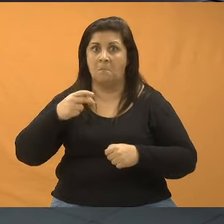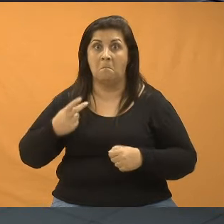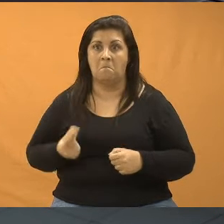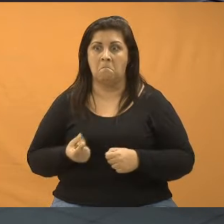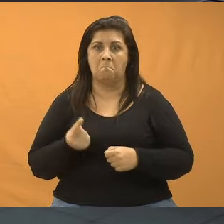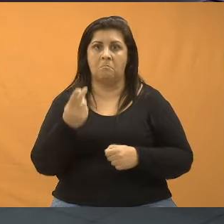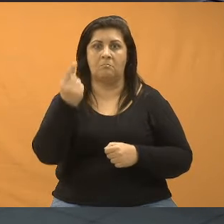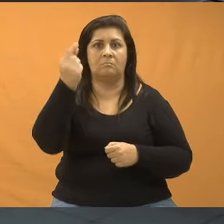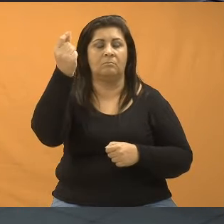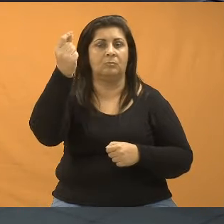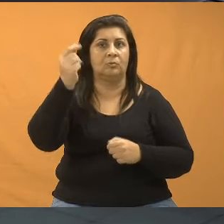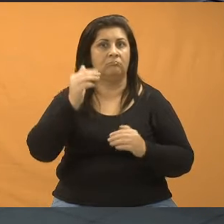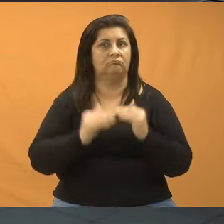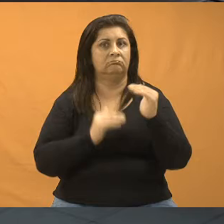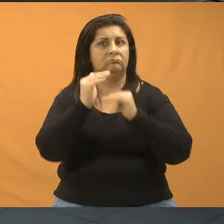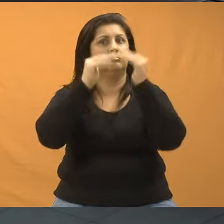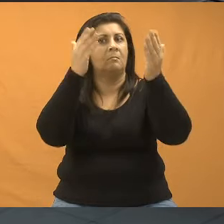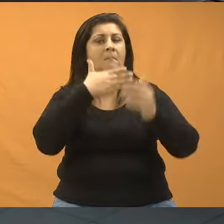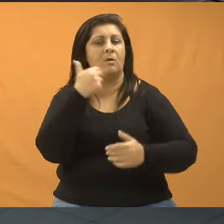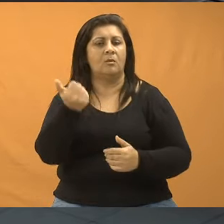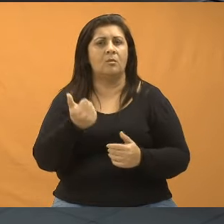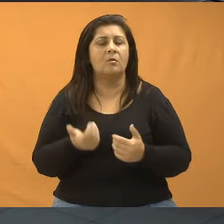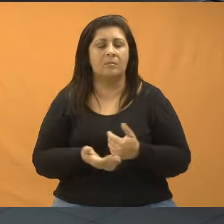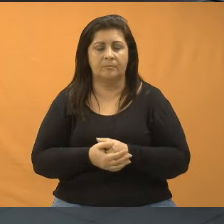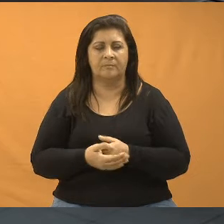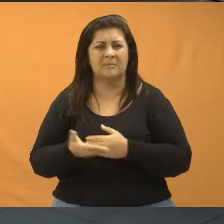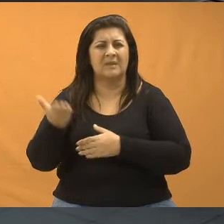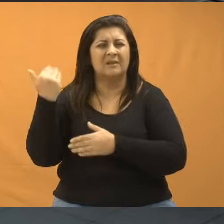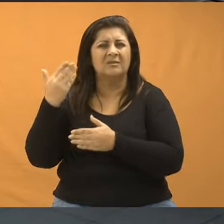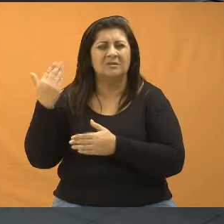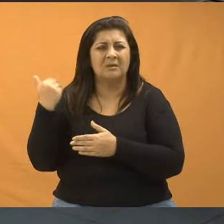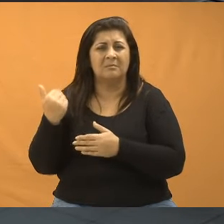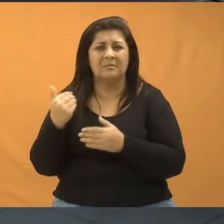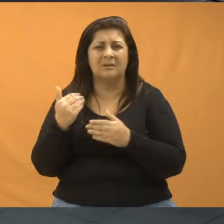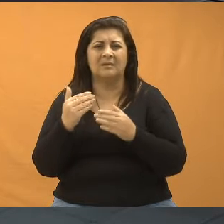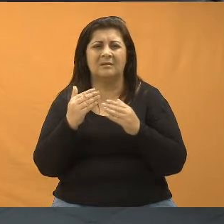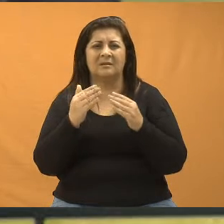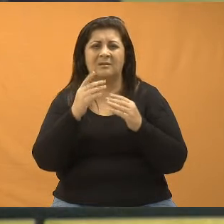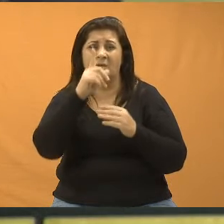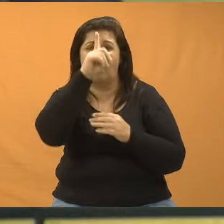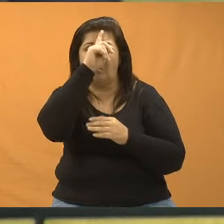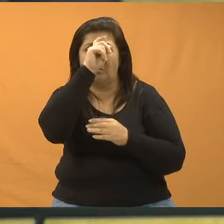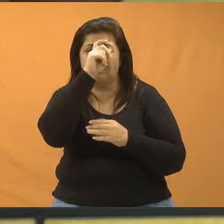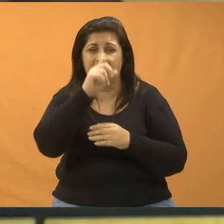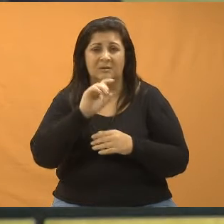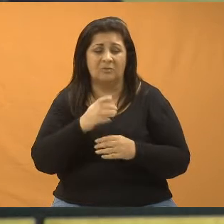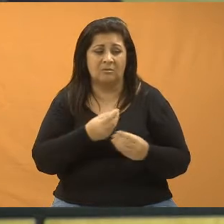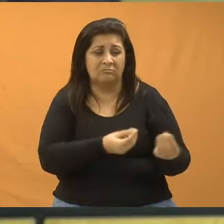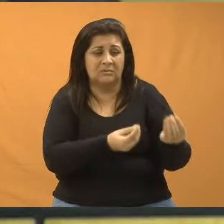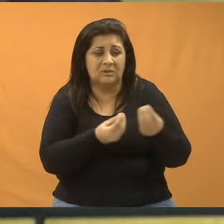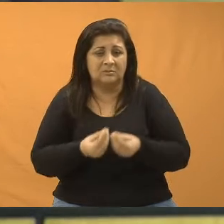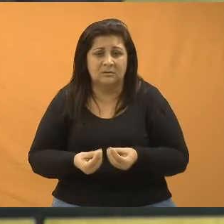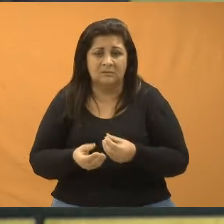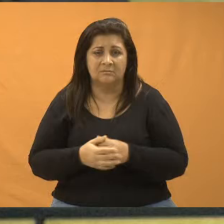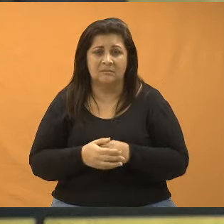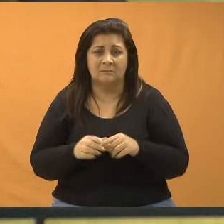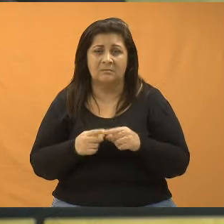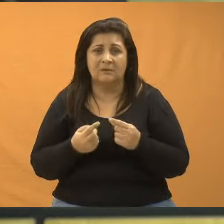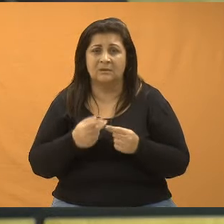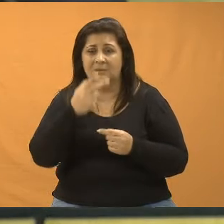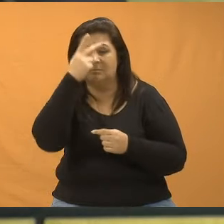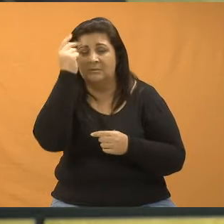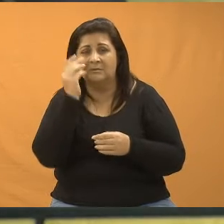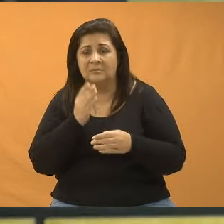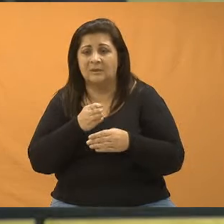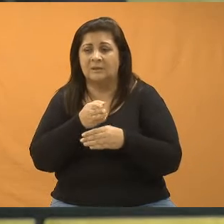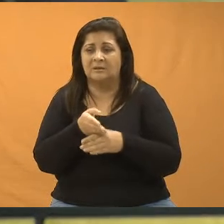medicina hoje de alta complexidade. Antigamente, as Santa Casas eram sustentadas basicamente com doações. Mas o paciente que internava, o que você